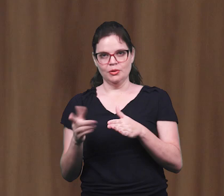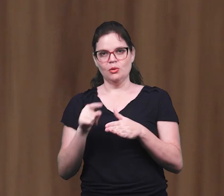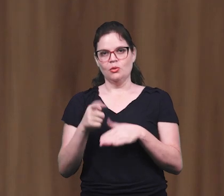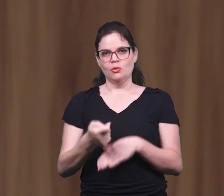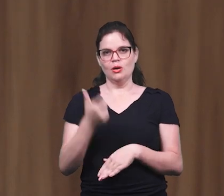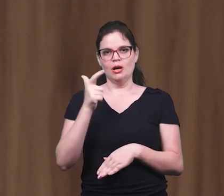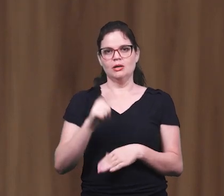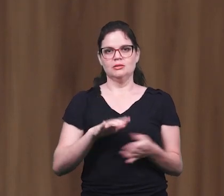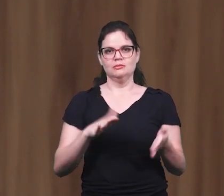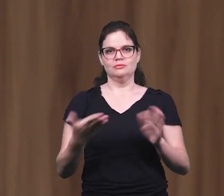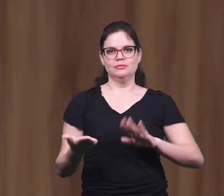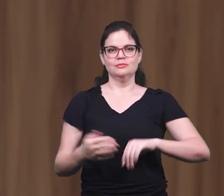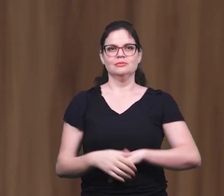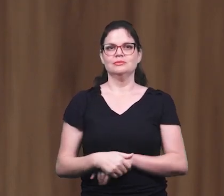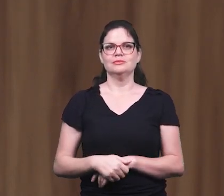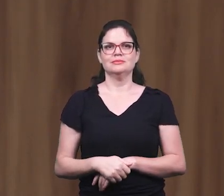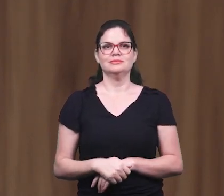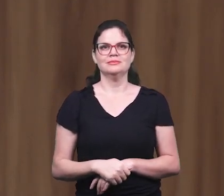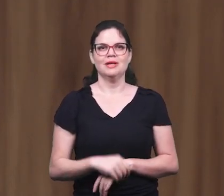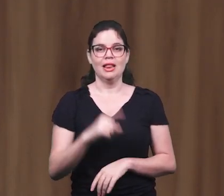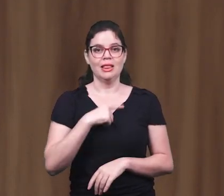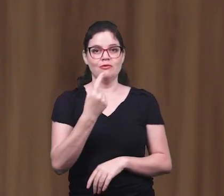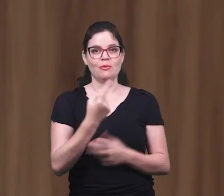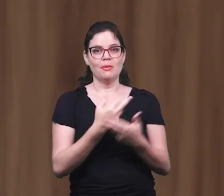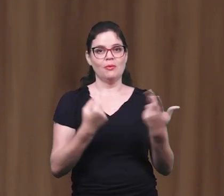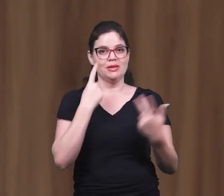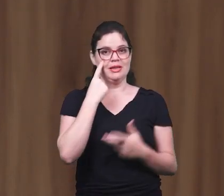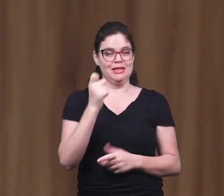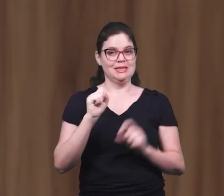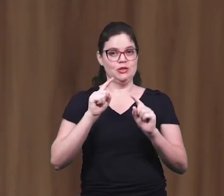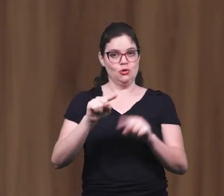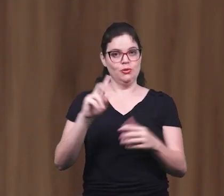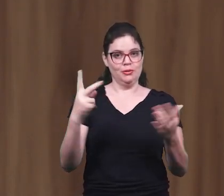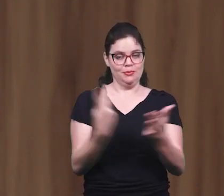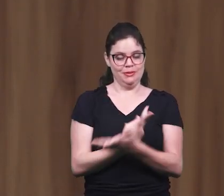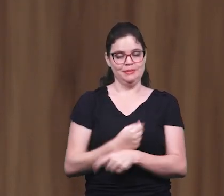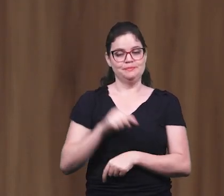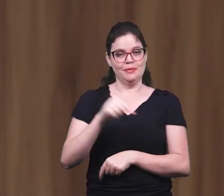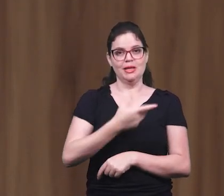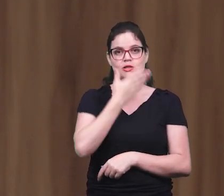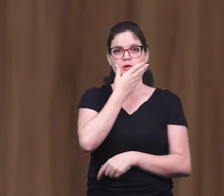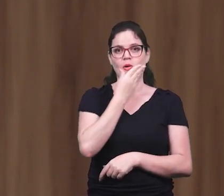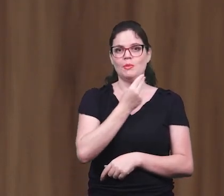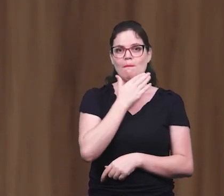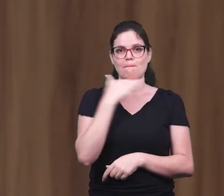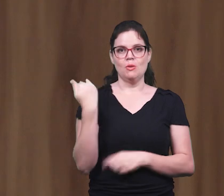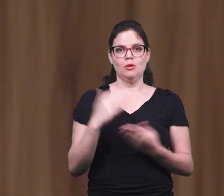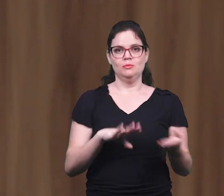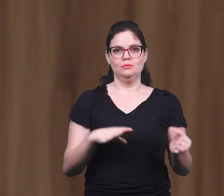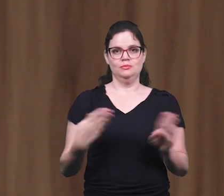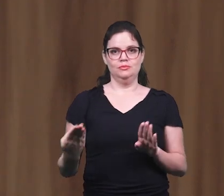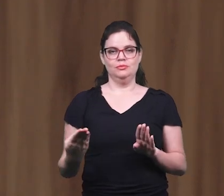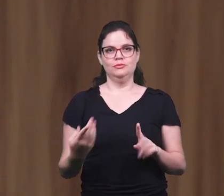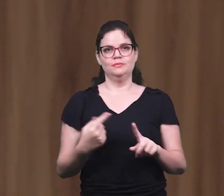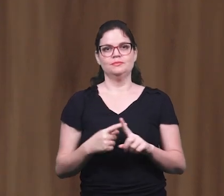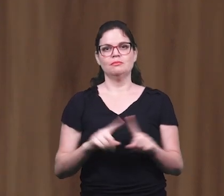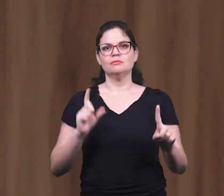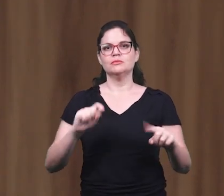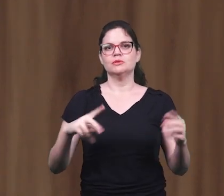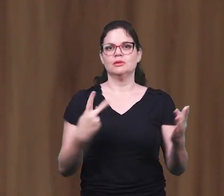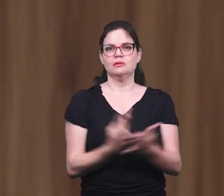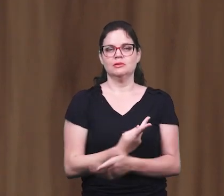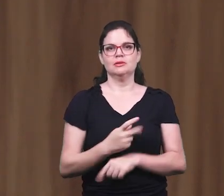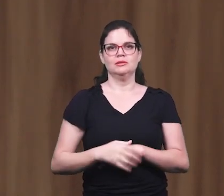estávamos conversando antes. Acho que é único esse fato. Né? Único. Ele morre, né? Mas a oposição aos seus